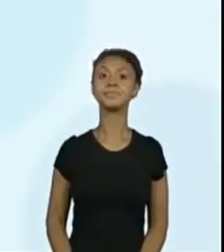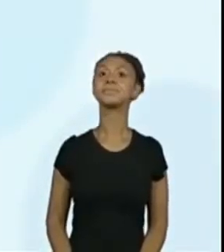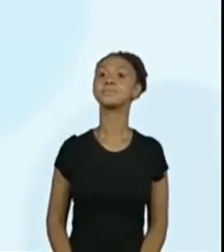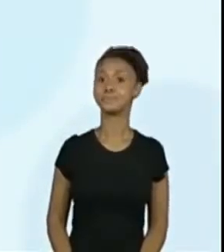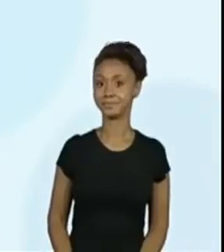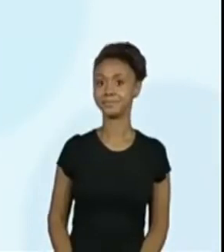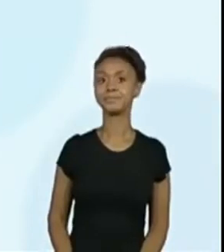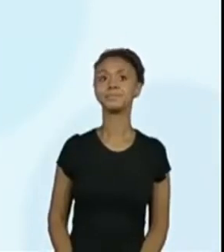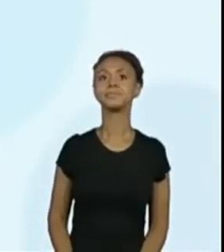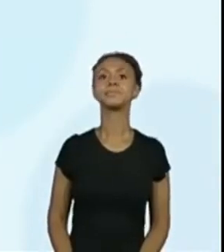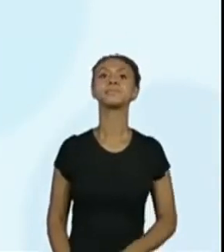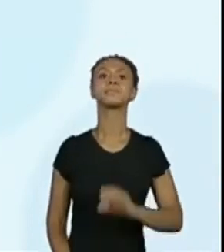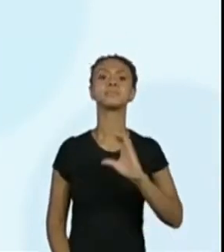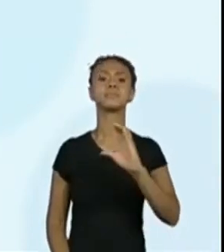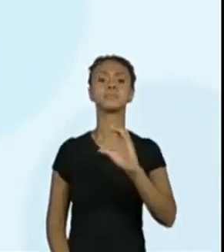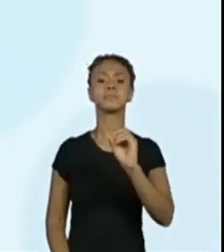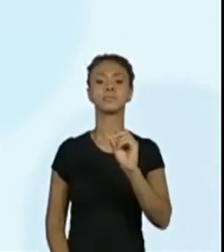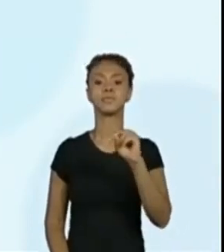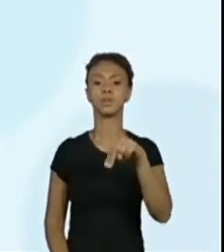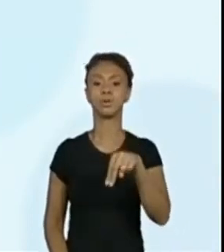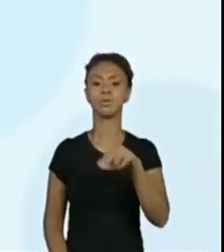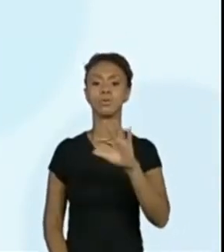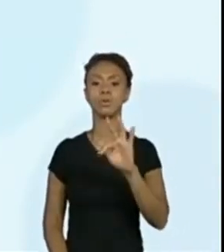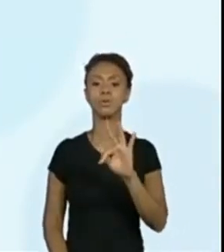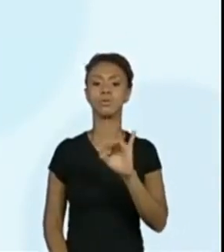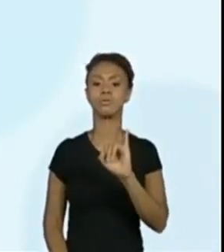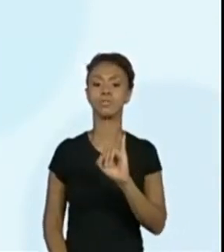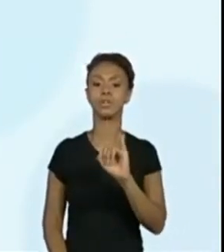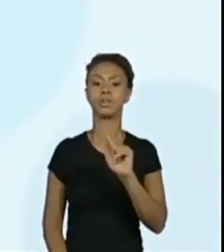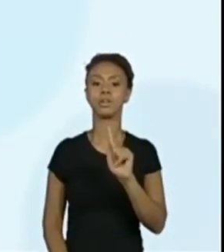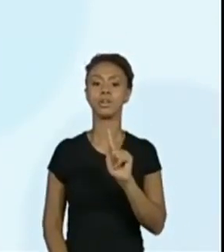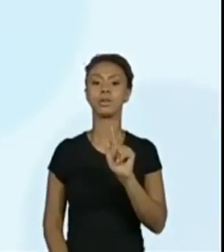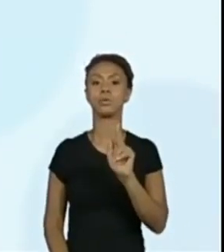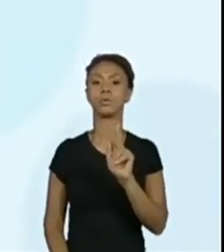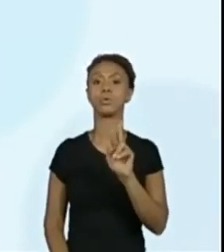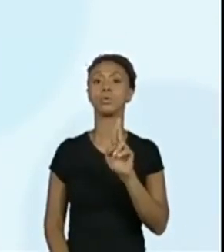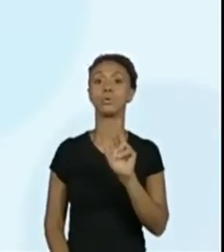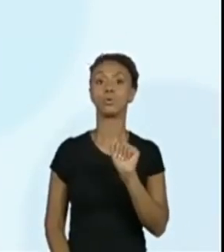É, configuram. Configuram tem o som do G.